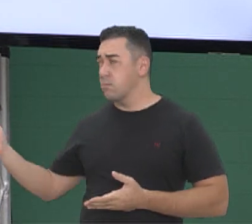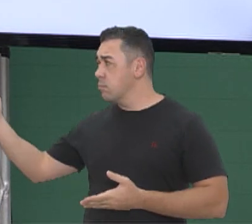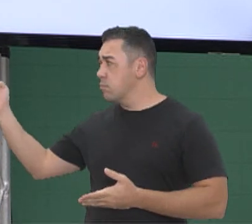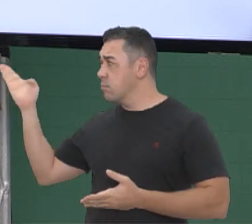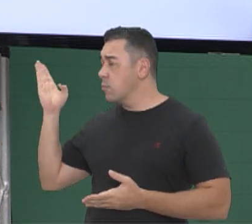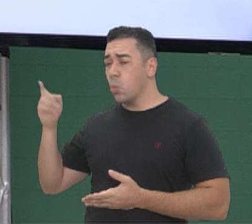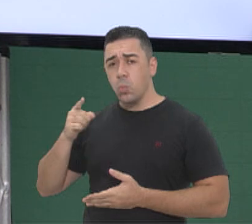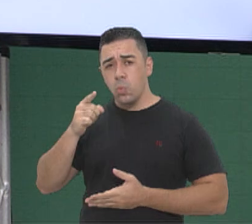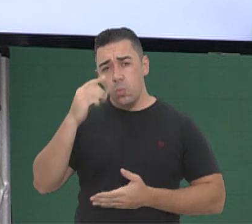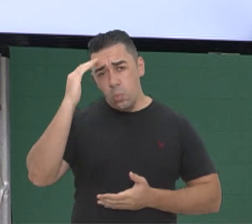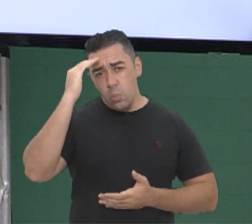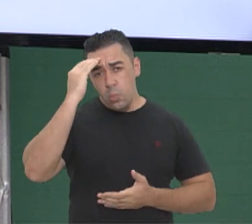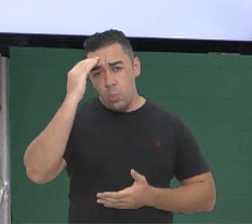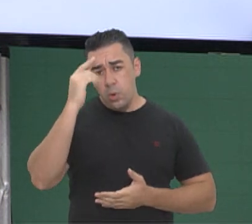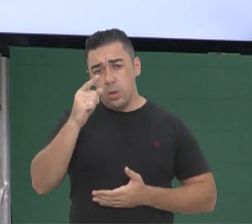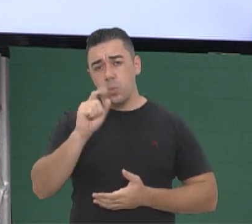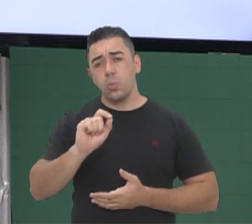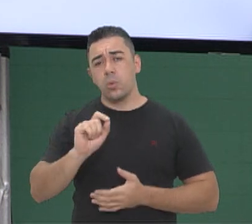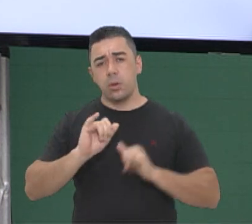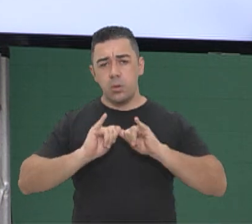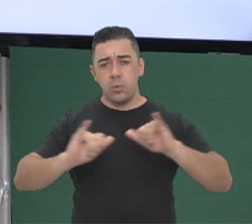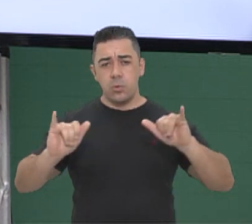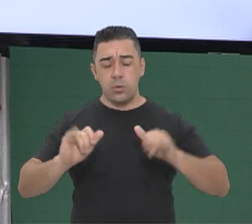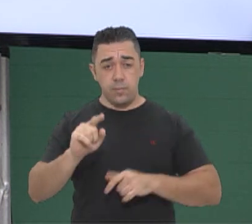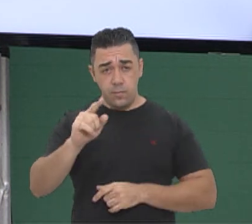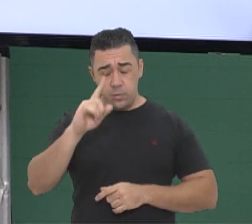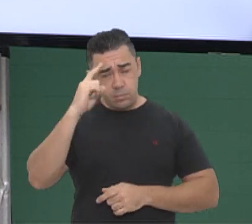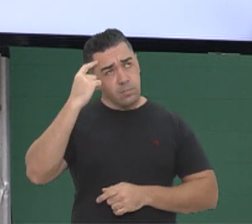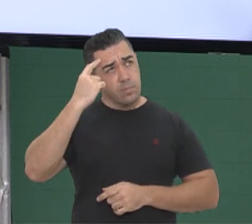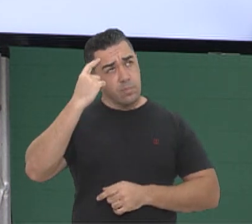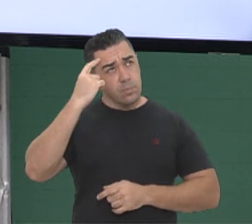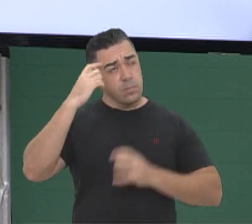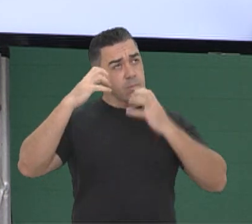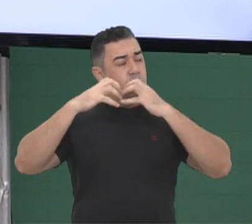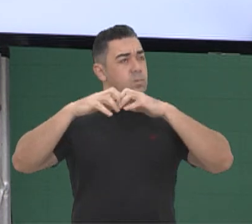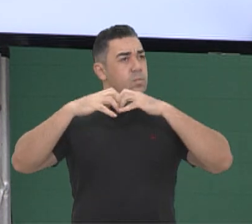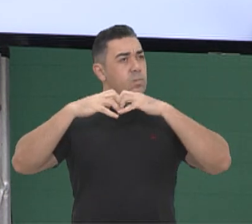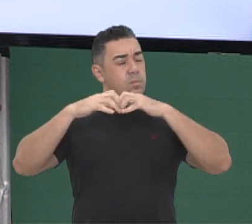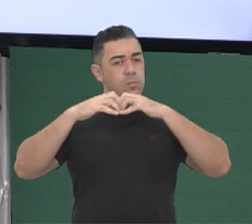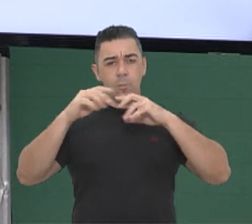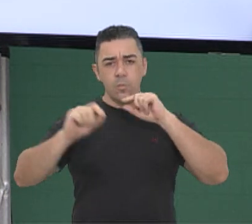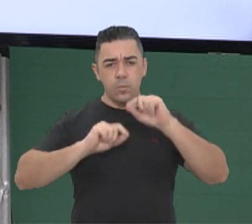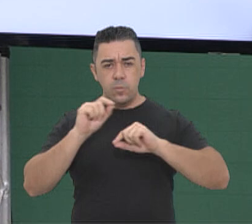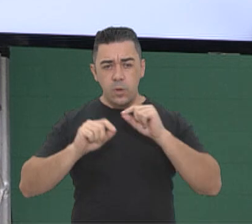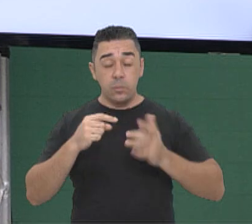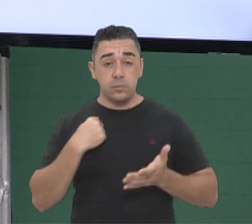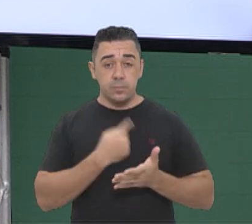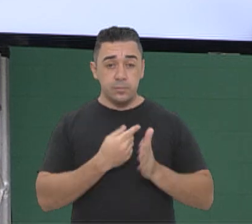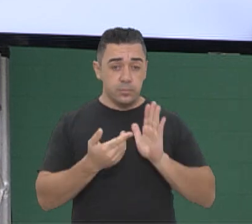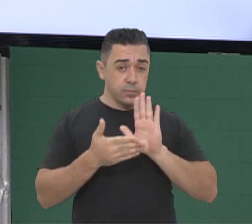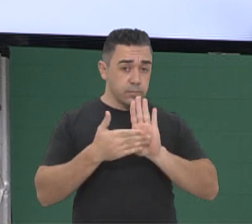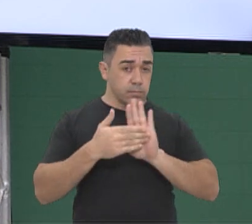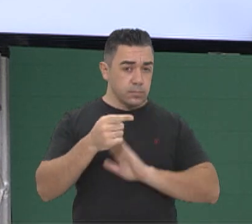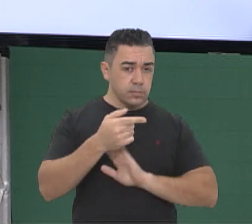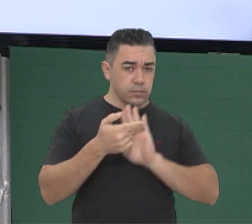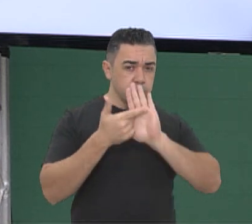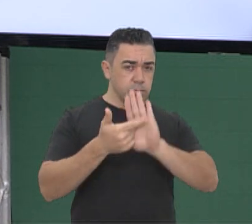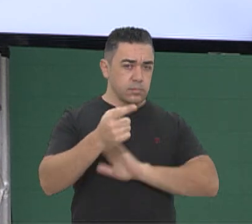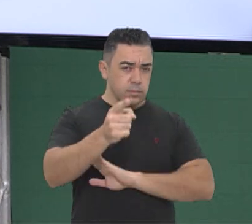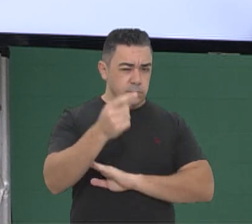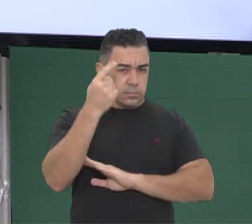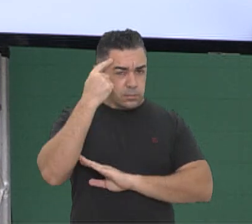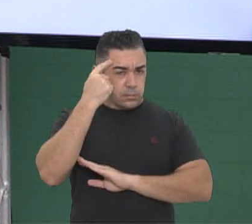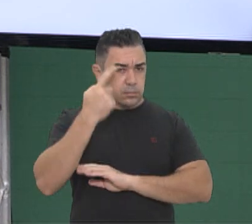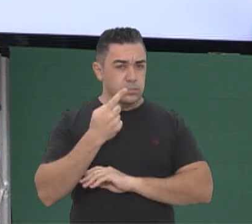aí eu gostaria que você, nosso estudante, fizesse essa reflexão. As reflexões que nós estamos colocando para vocês aí. Então vamos